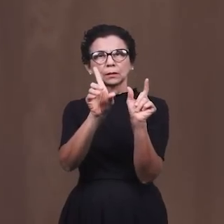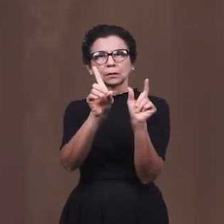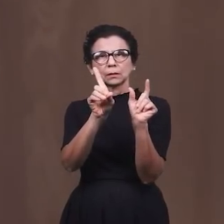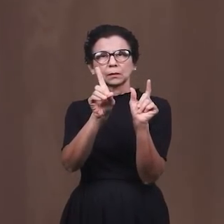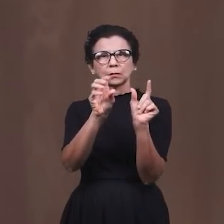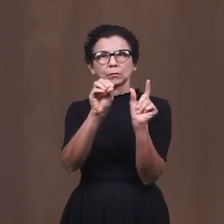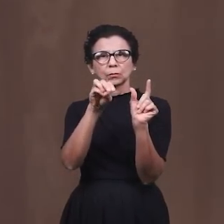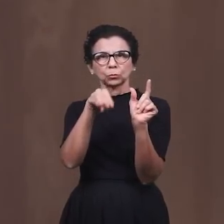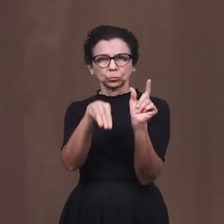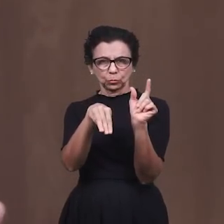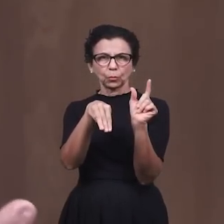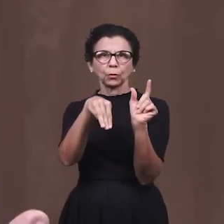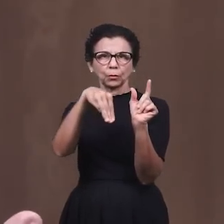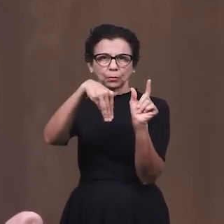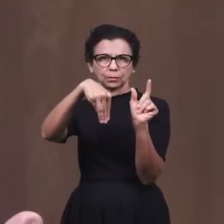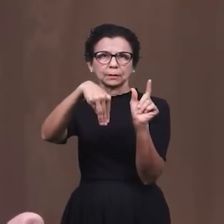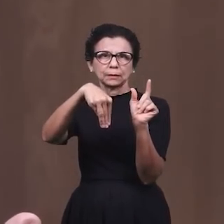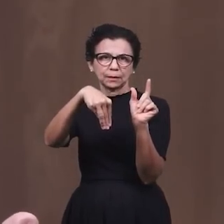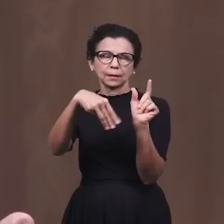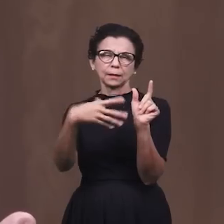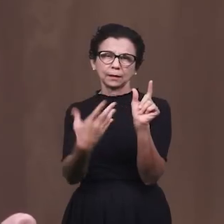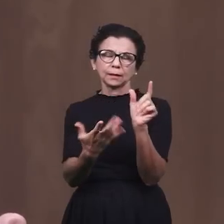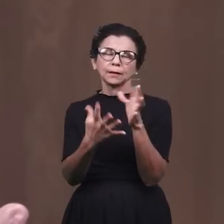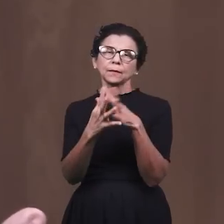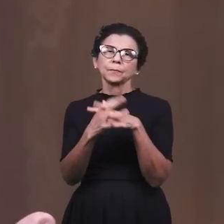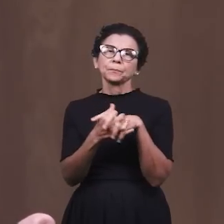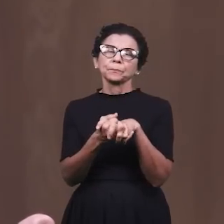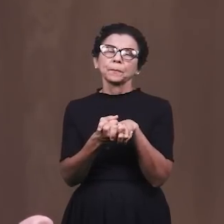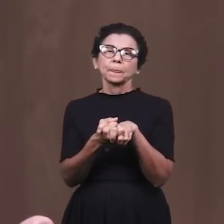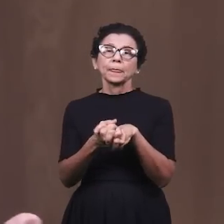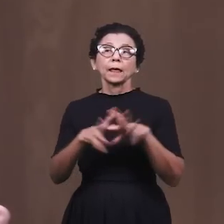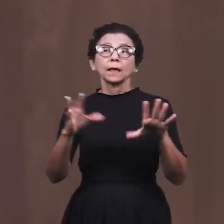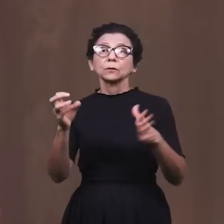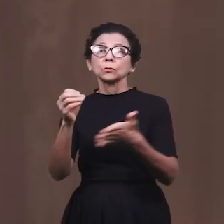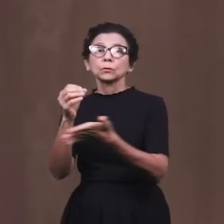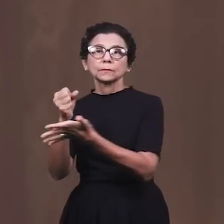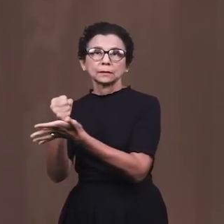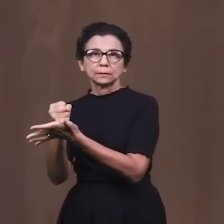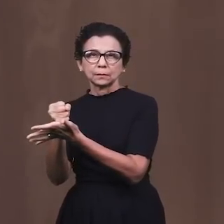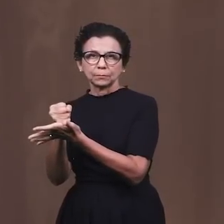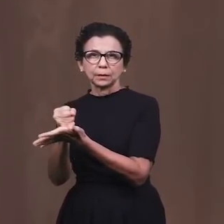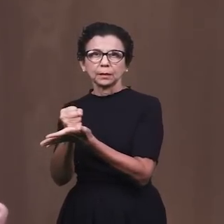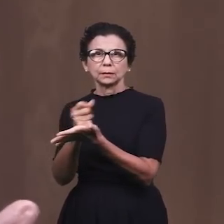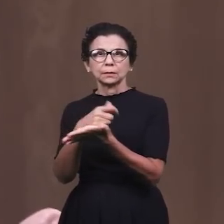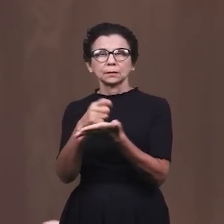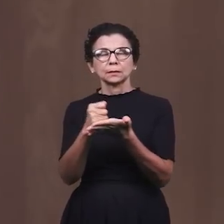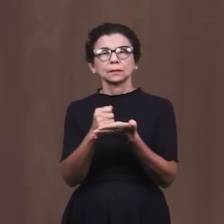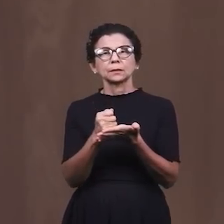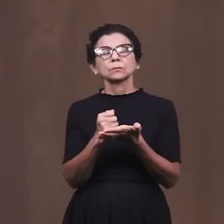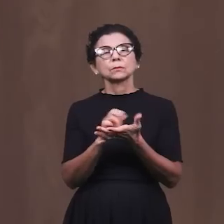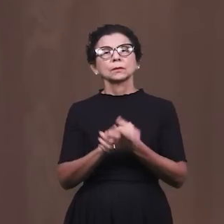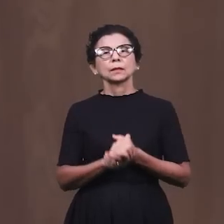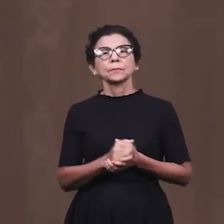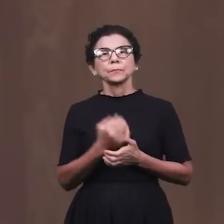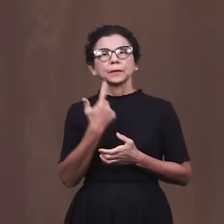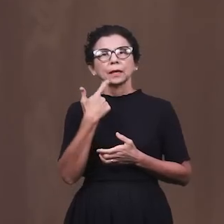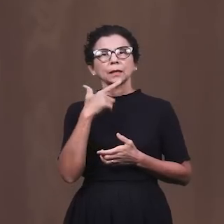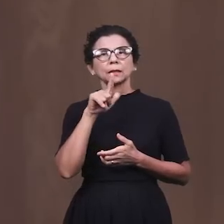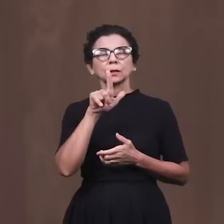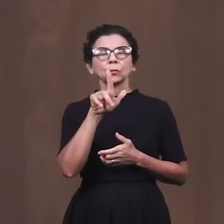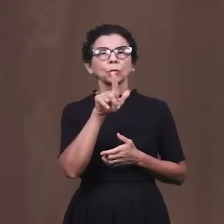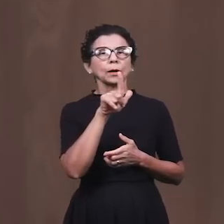ali, naturalmente, como nós sabemos, no Novo Testamento, que foi escrito em língua